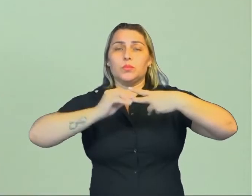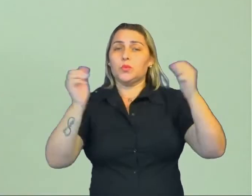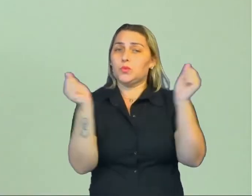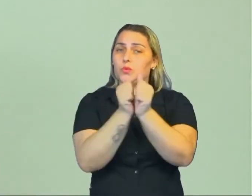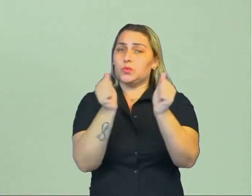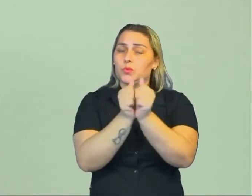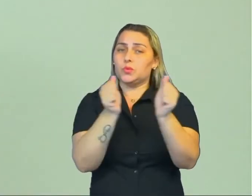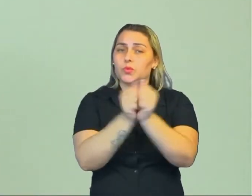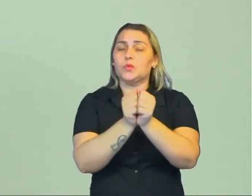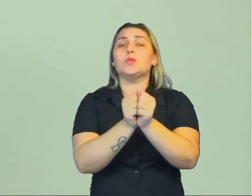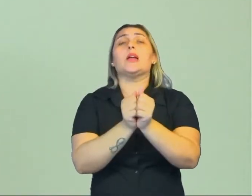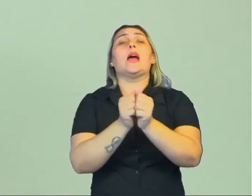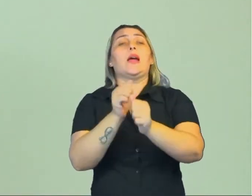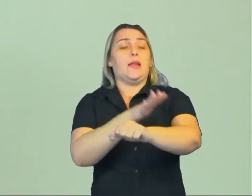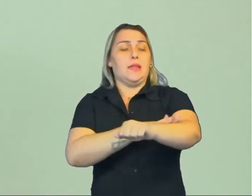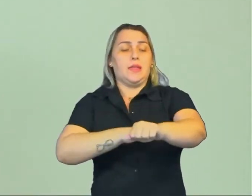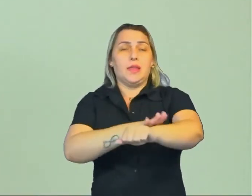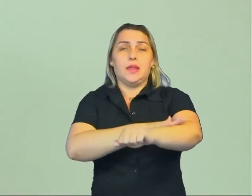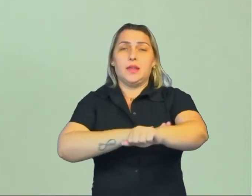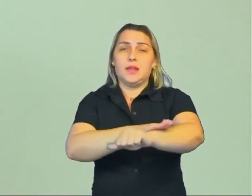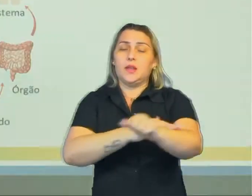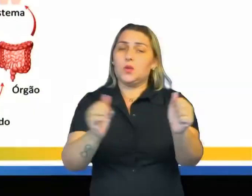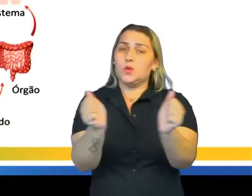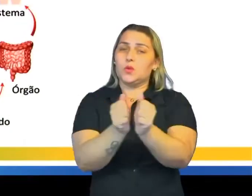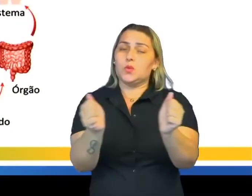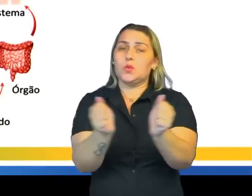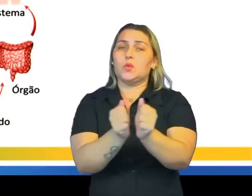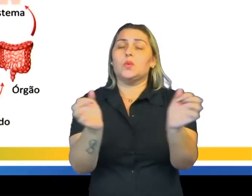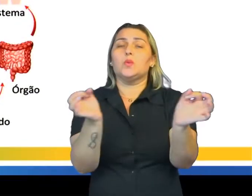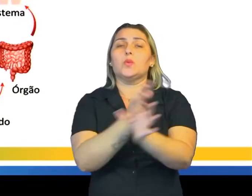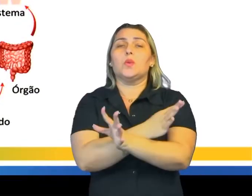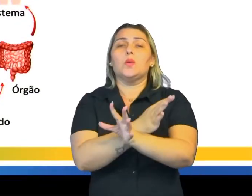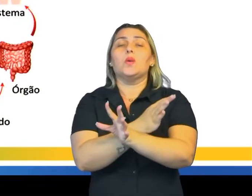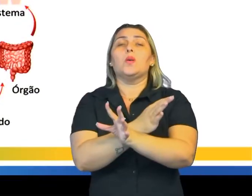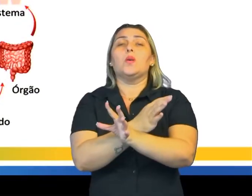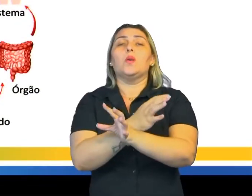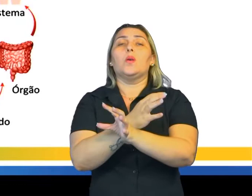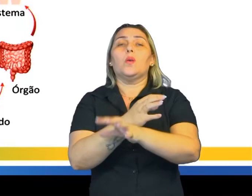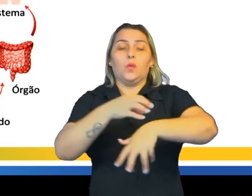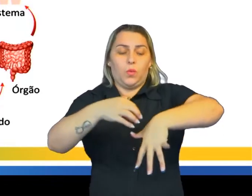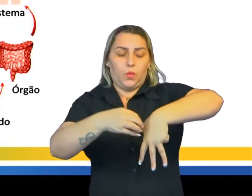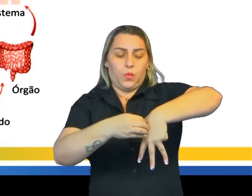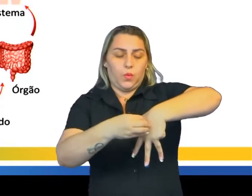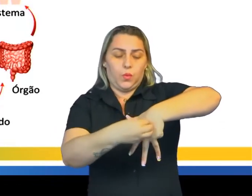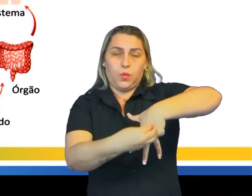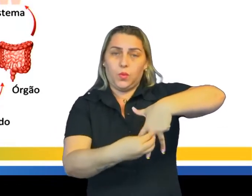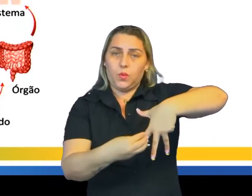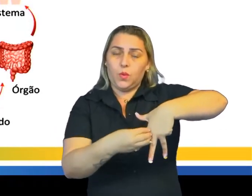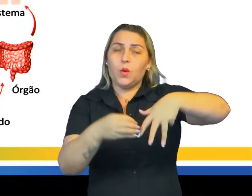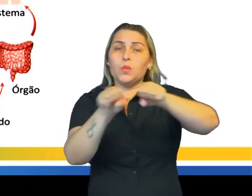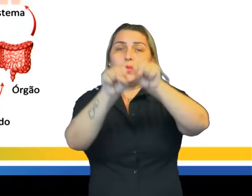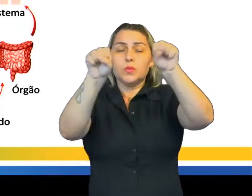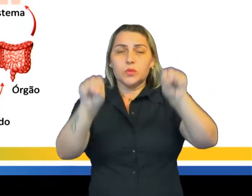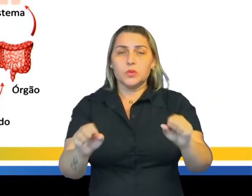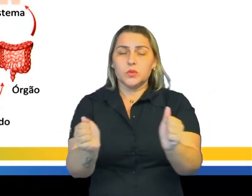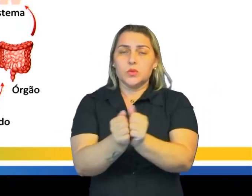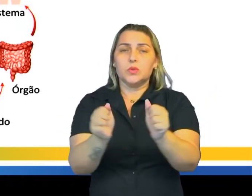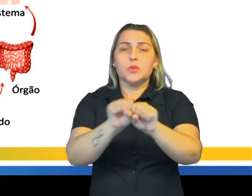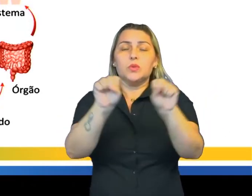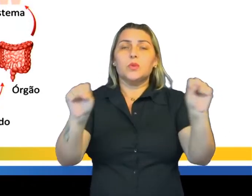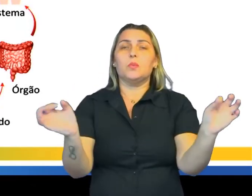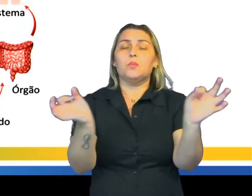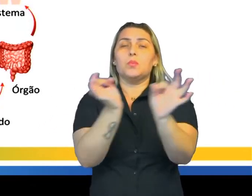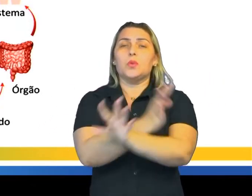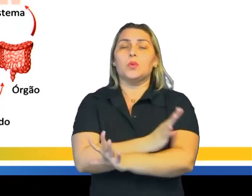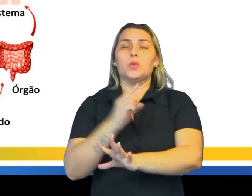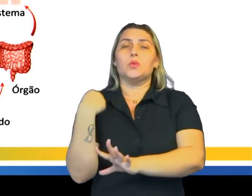se juntam, formam tecidos. Tecidos se juntam, formam órgãos. Órgãos se juntam, sistemas, e esse sistema